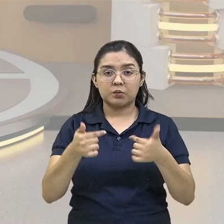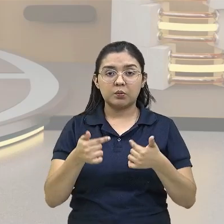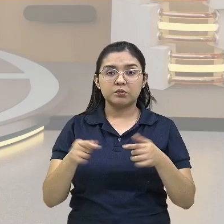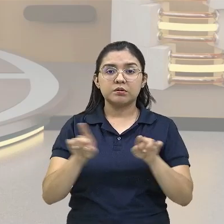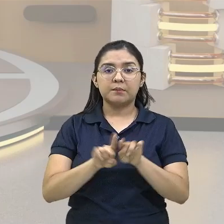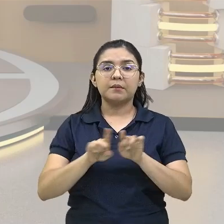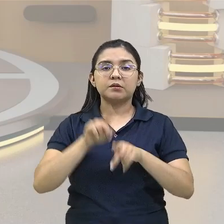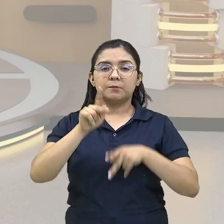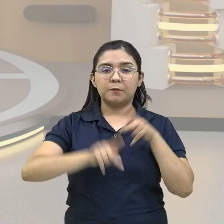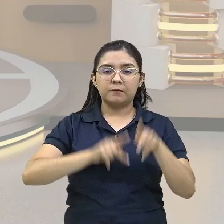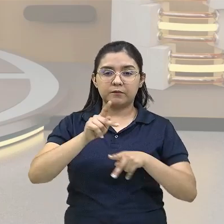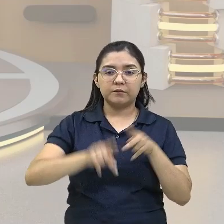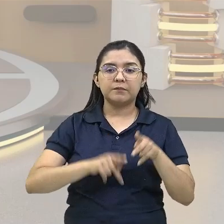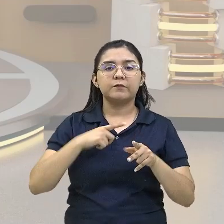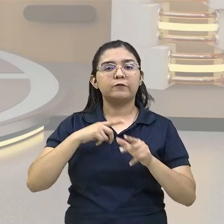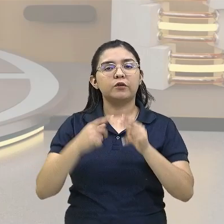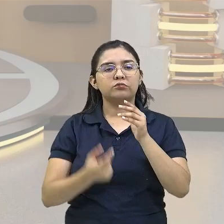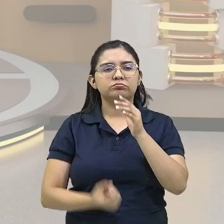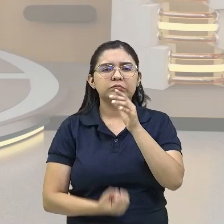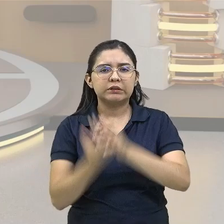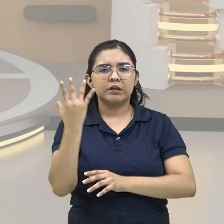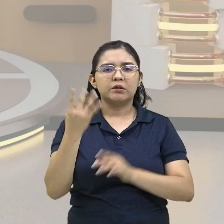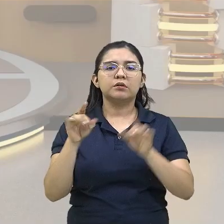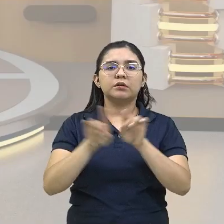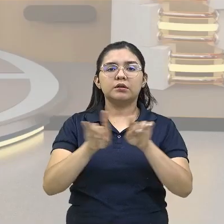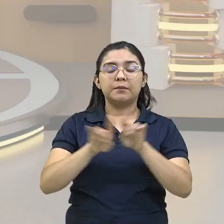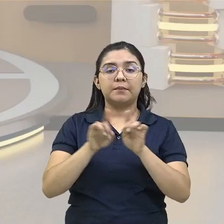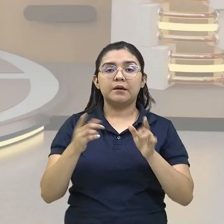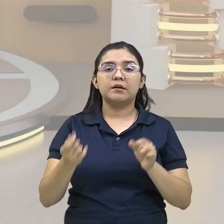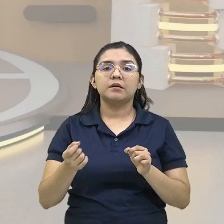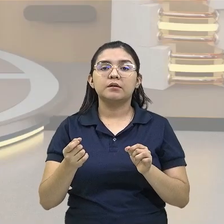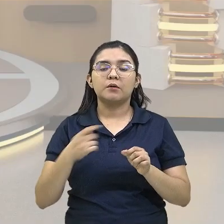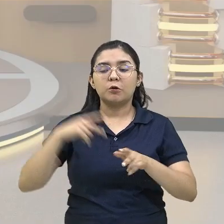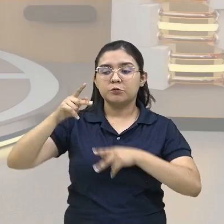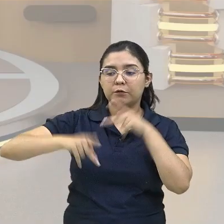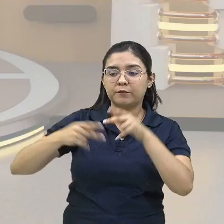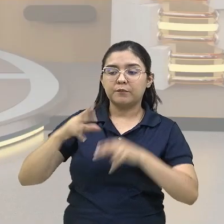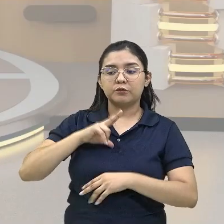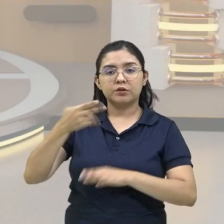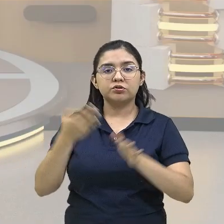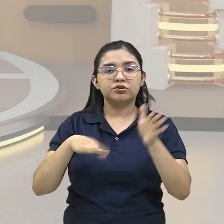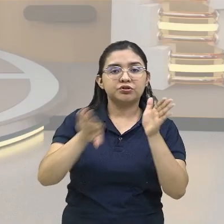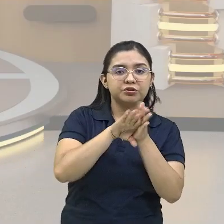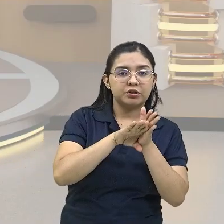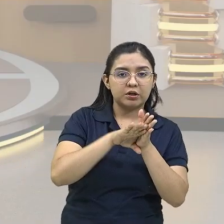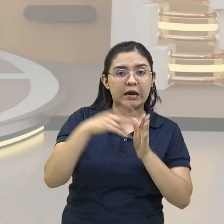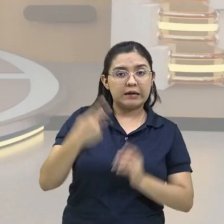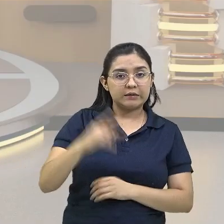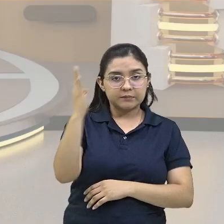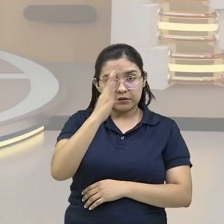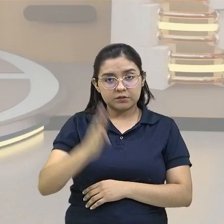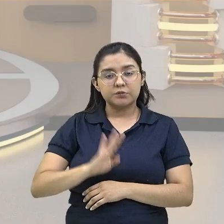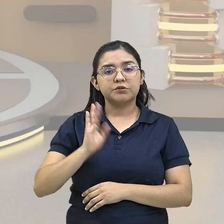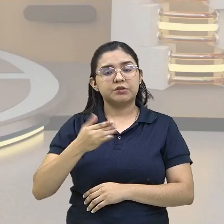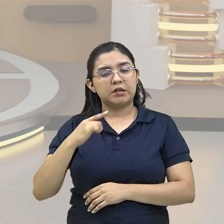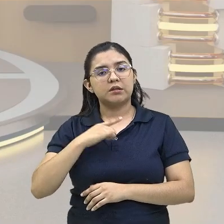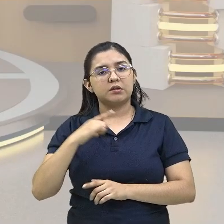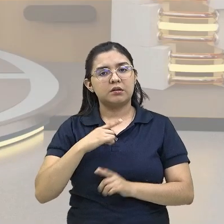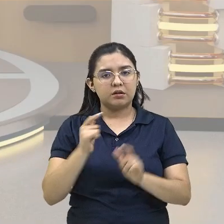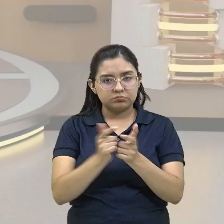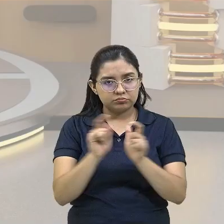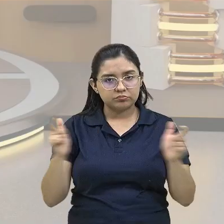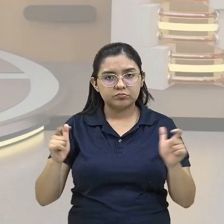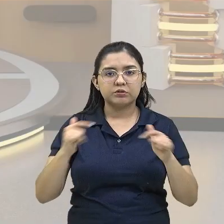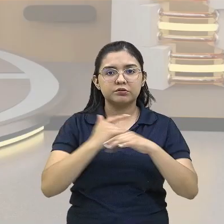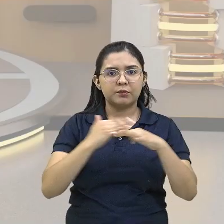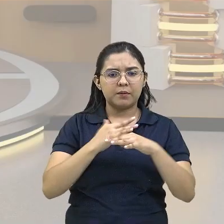nesses povoamentos que foram surgindo, até mesmo a chegada dos portugueses, né, dos europeus no Brasil, a gente já tem esse crescimento urbano,